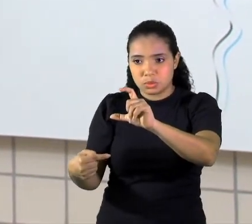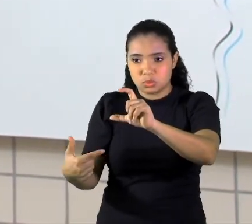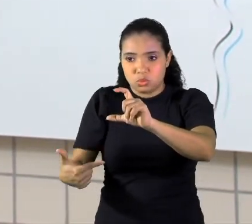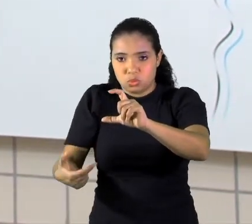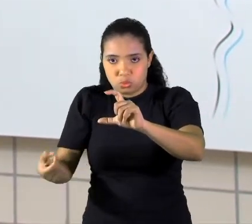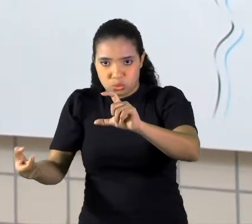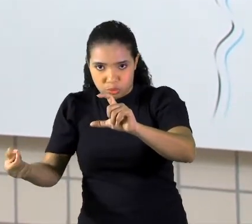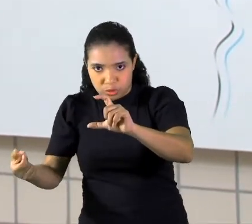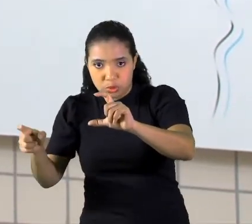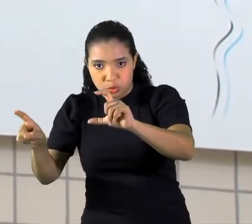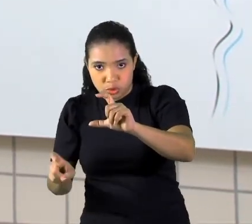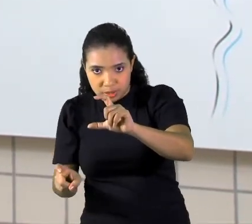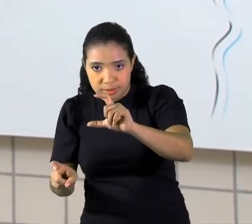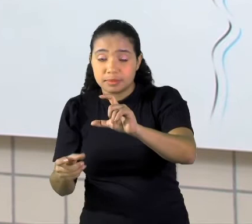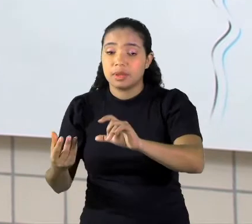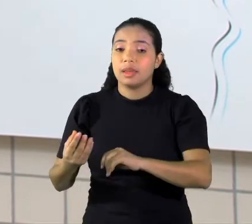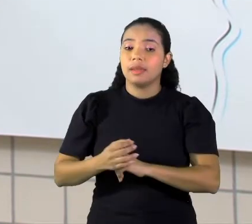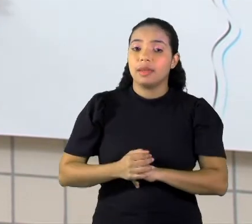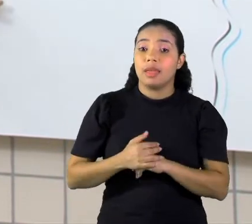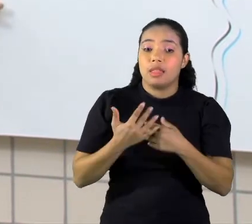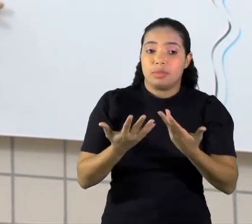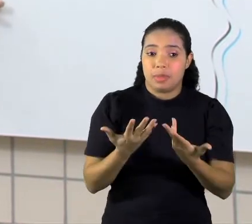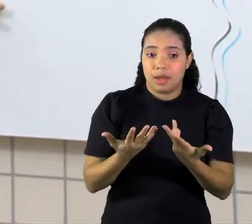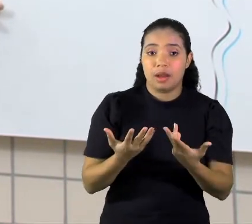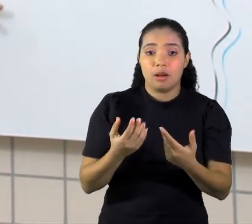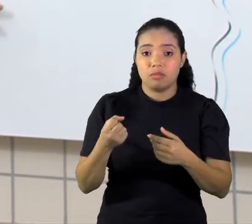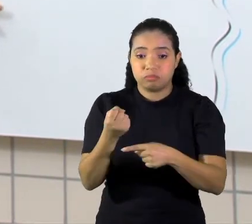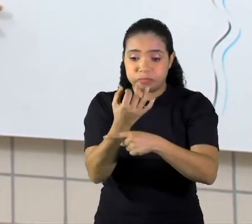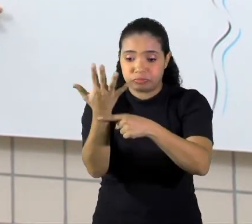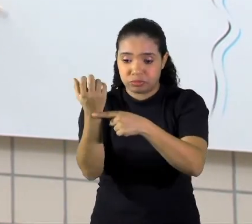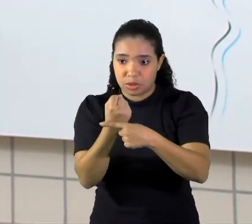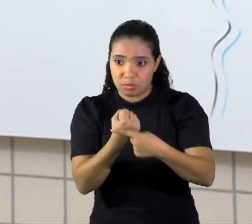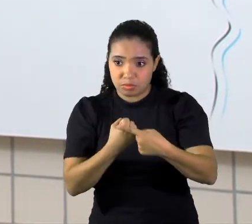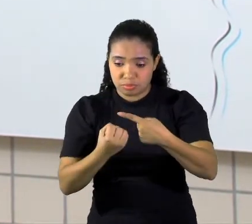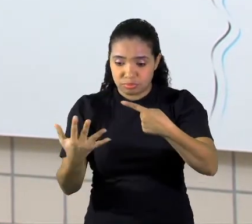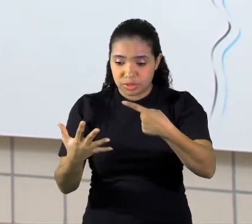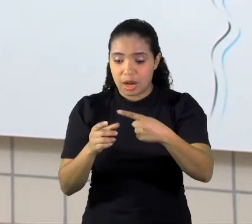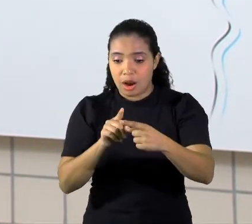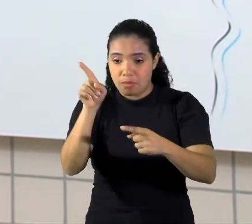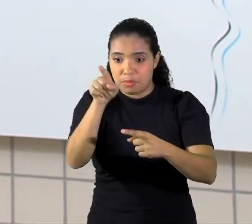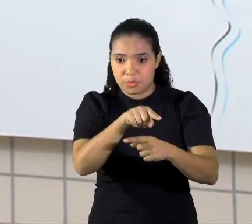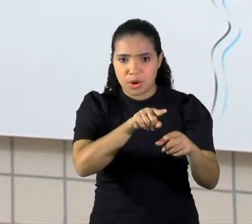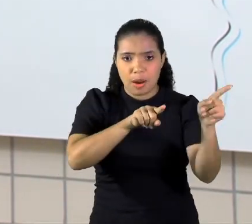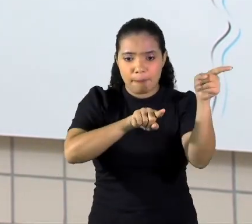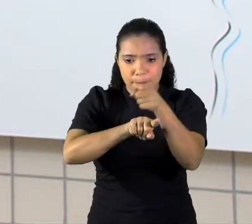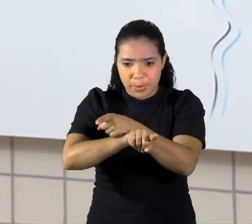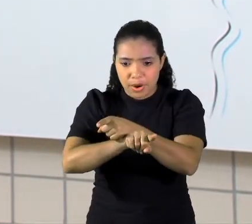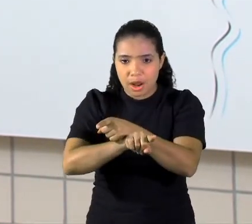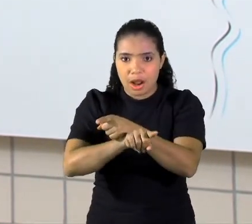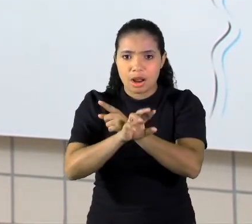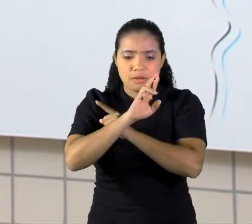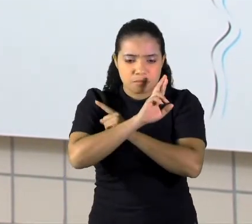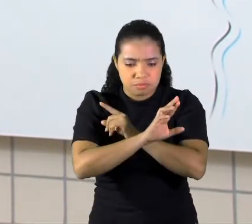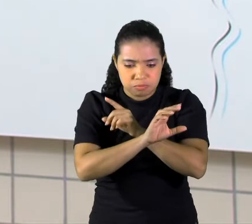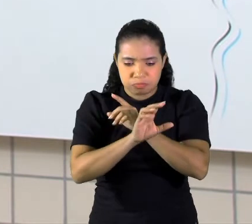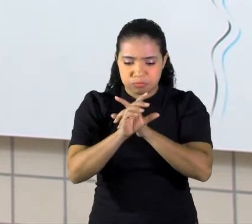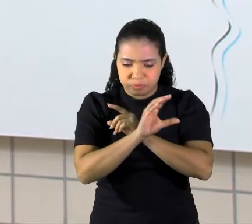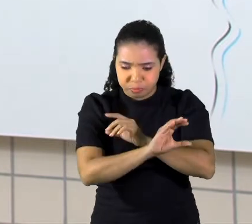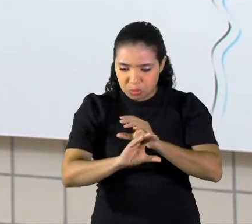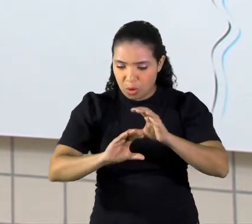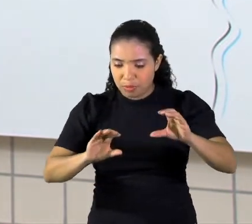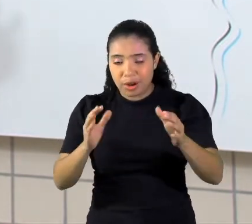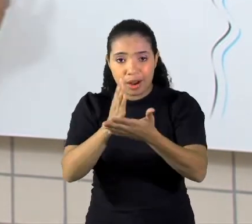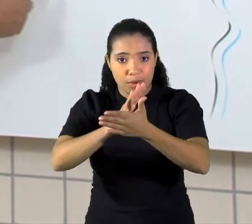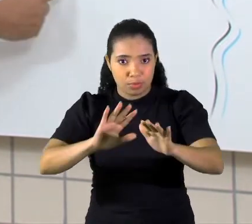fração. Quando eu multiplico cruzado, eu acabo com essa fração. Agora tem uma equação do primeiro grau simplesinha de